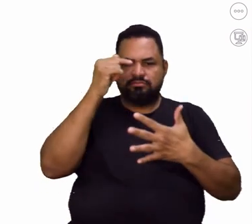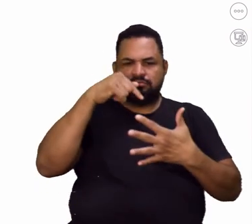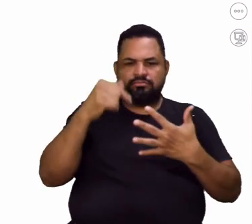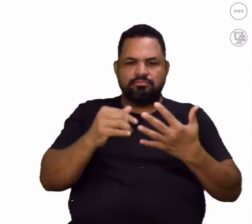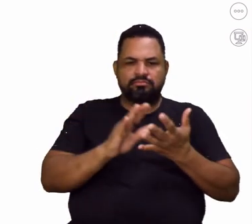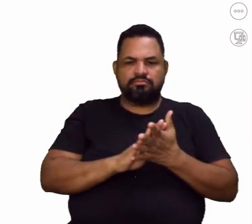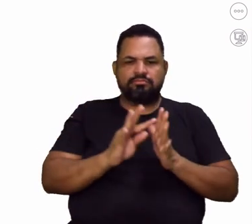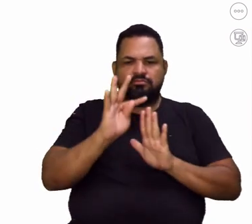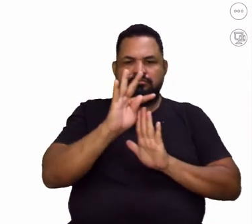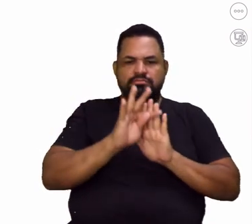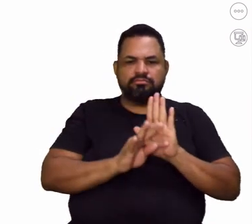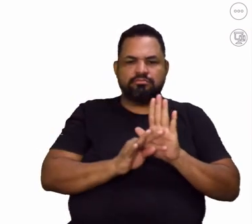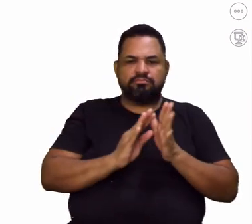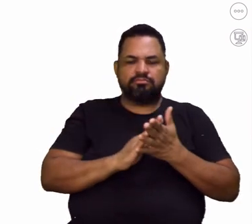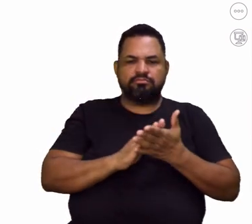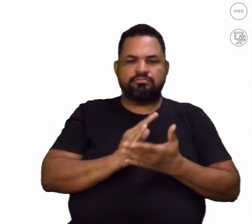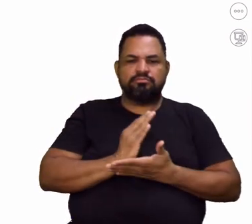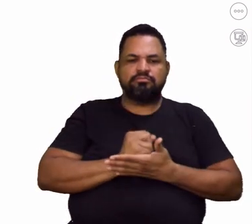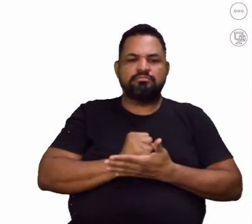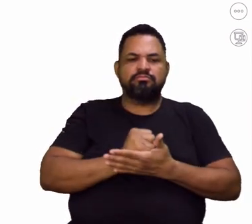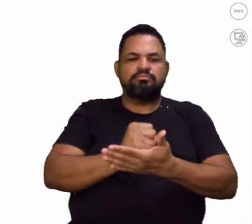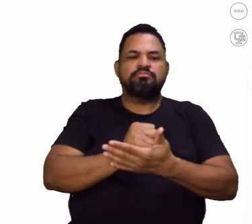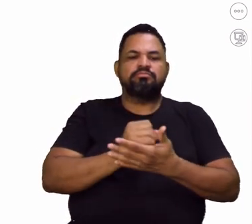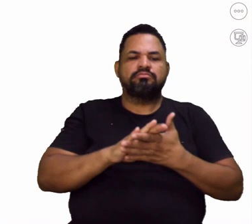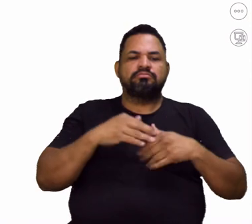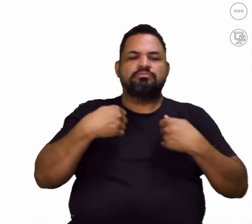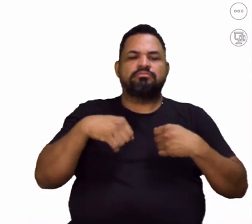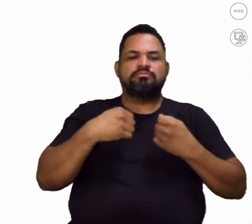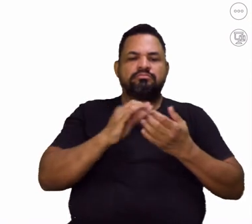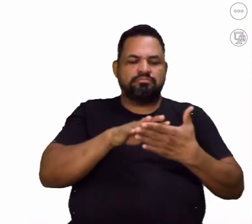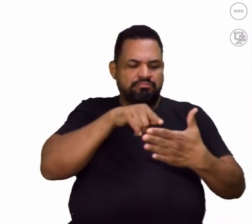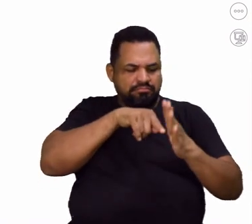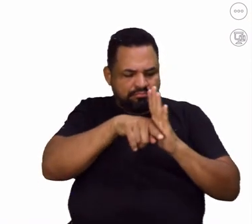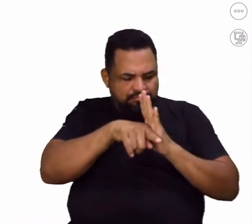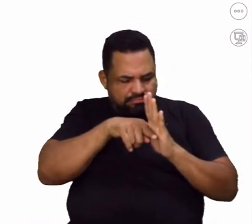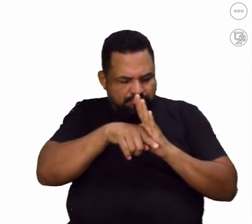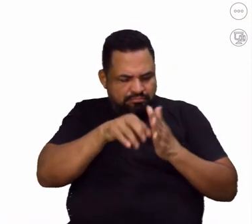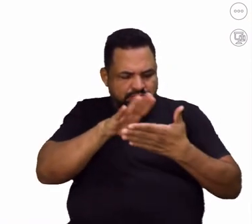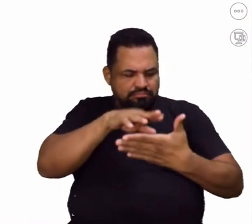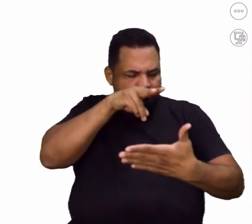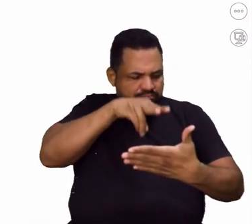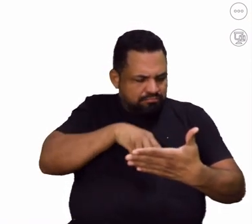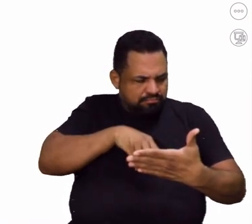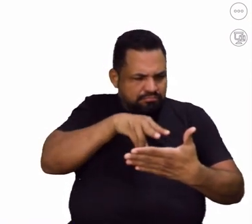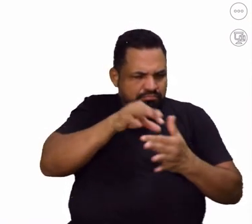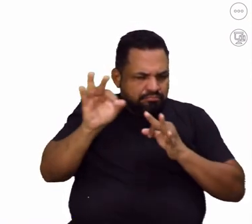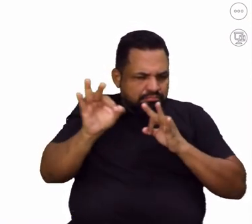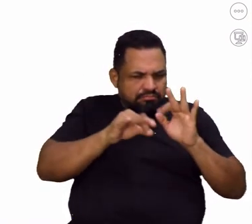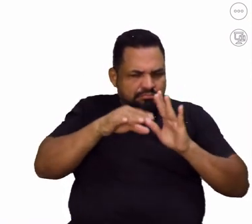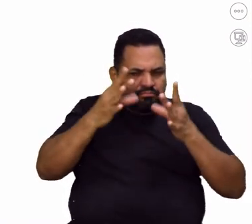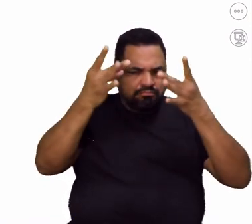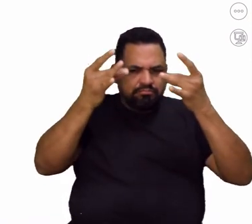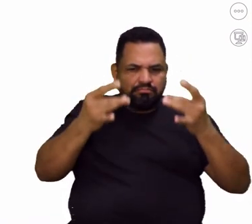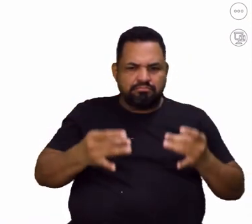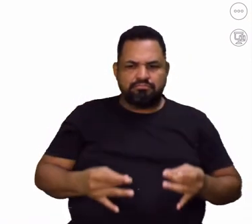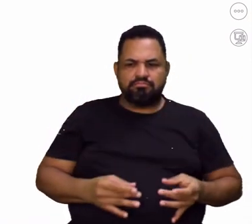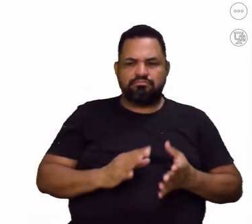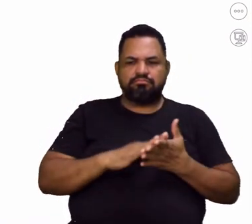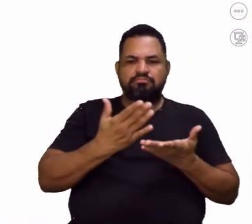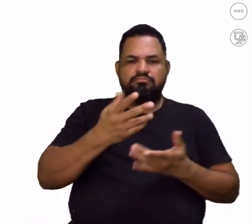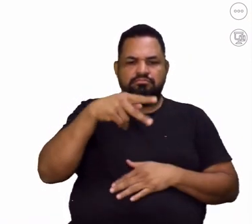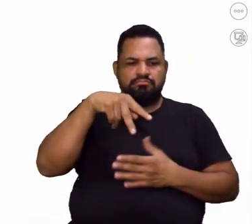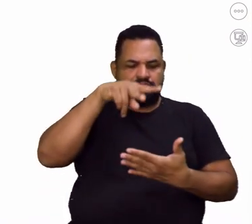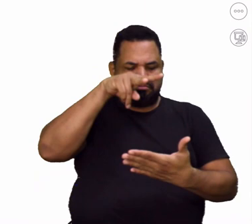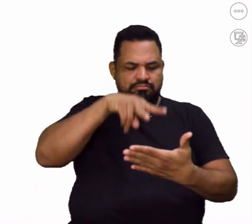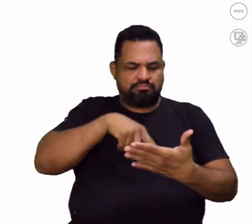texto fonte. É necessária dedução, é necessária uma análise, é necessária a atenção do leitor para